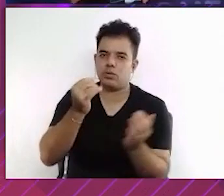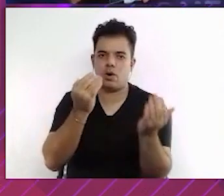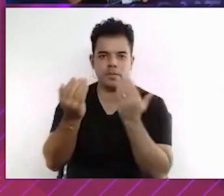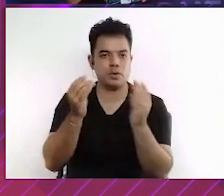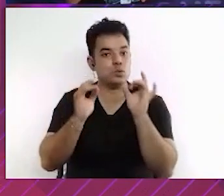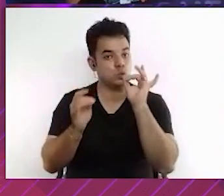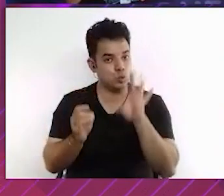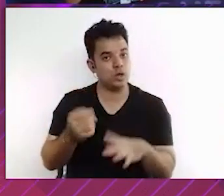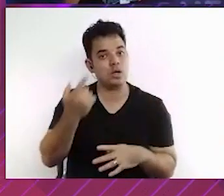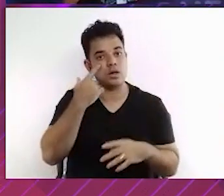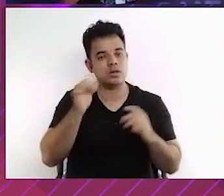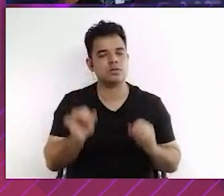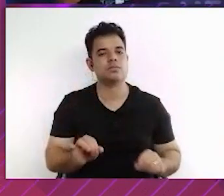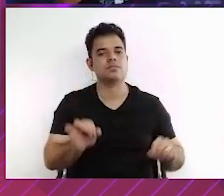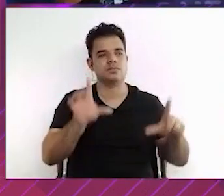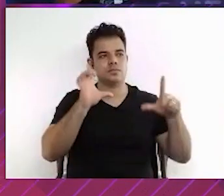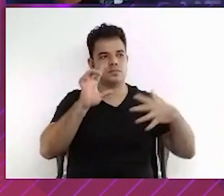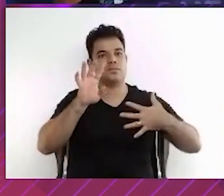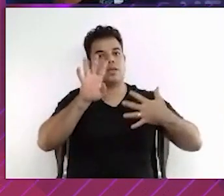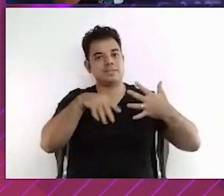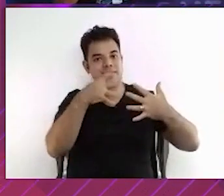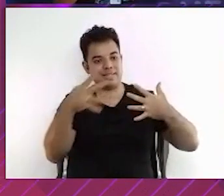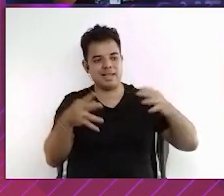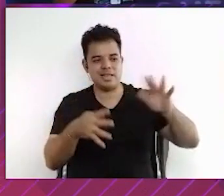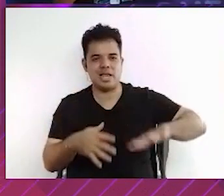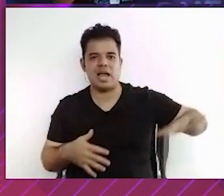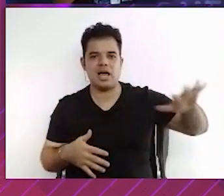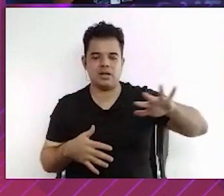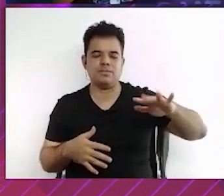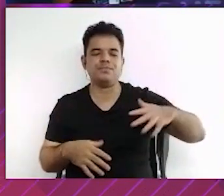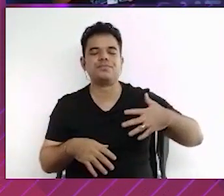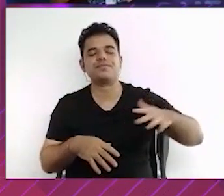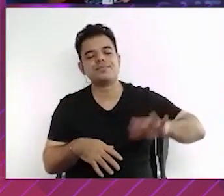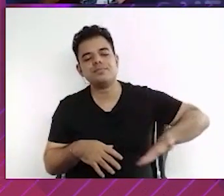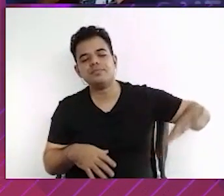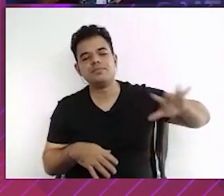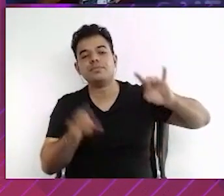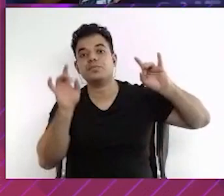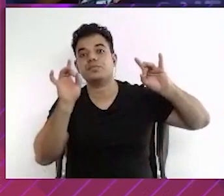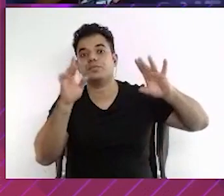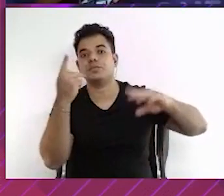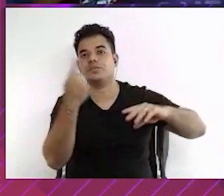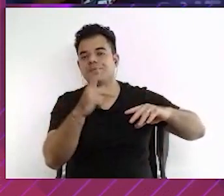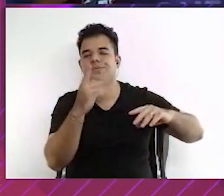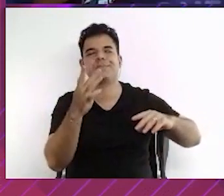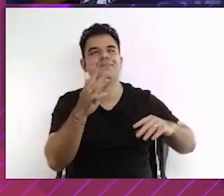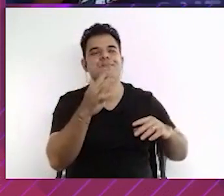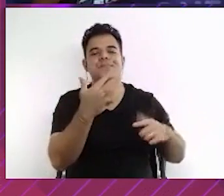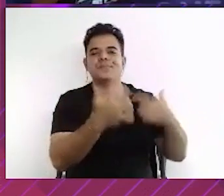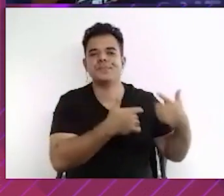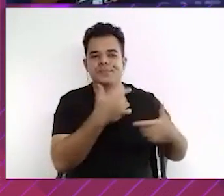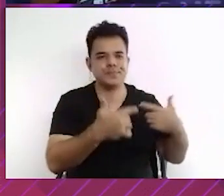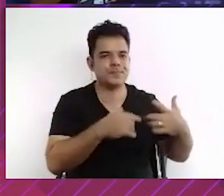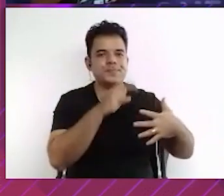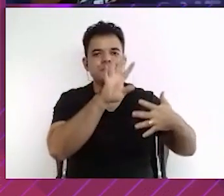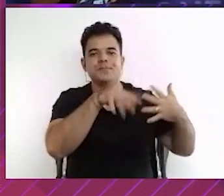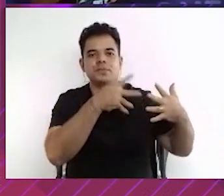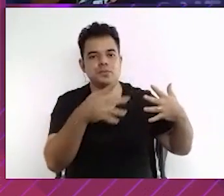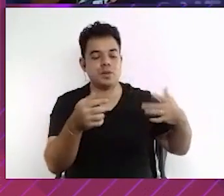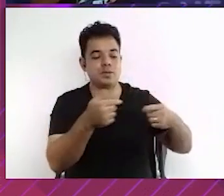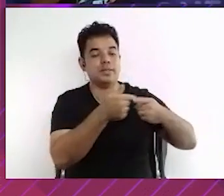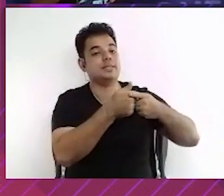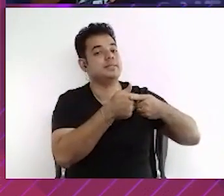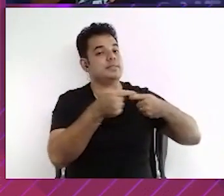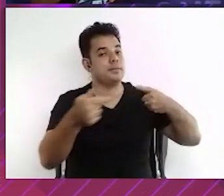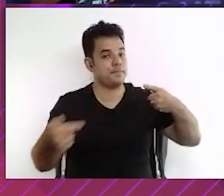tela, vai aparecer a escala para aquele setor. Aqui a gente tem a escala para um setor específico X, a primeira semana